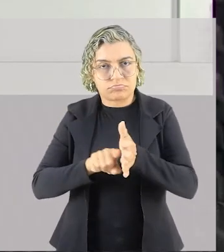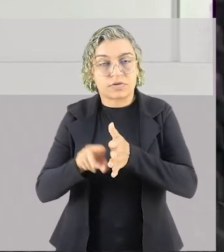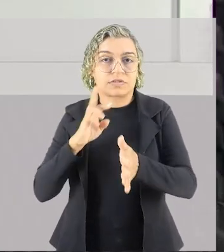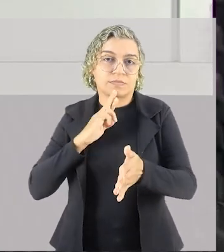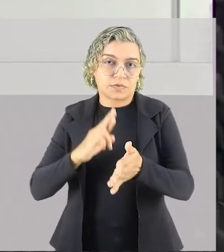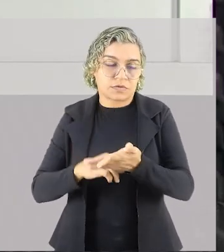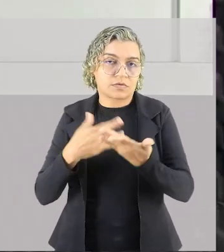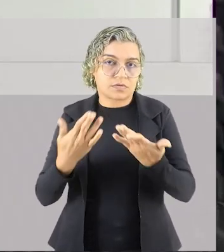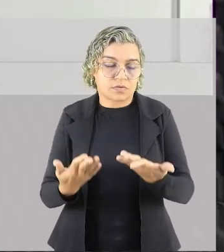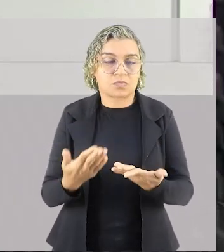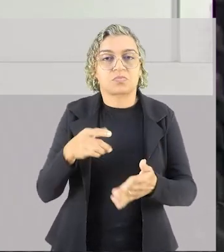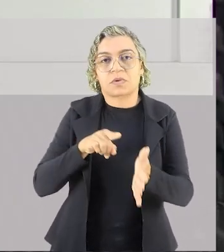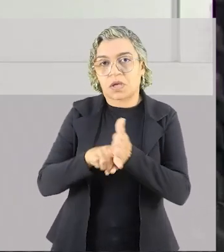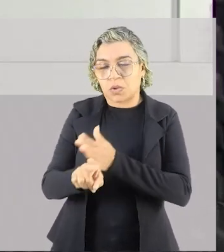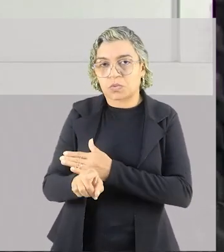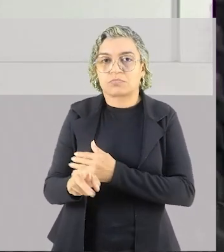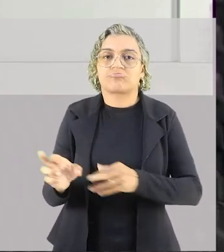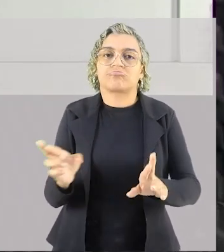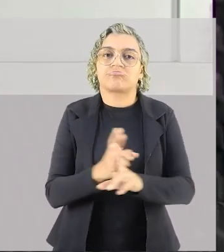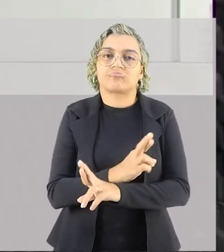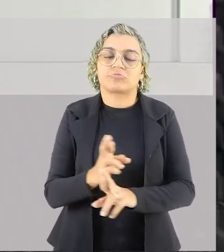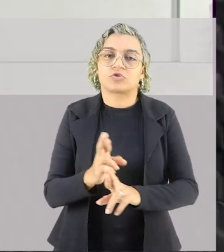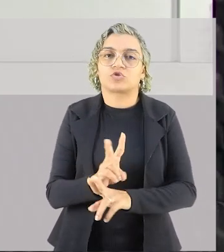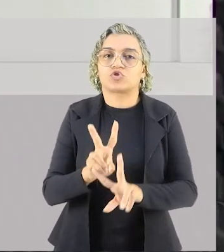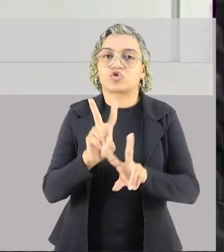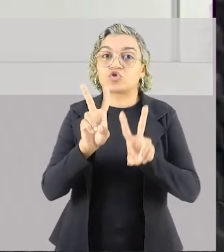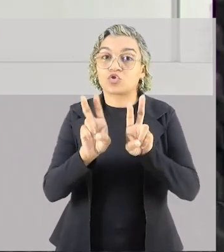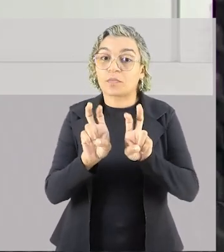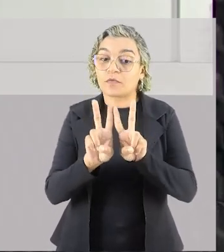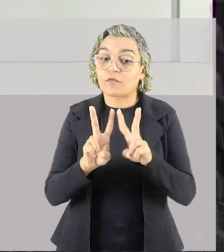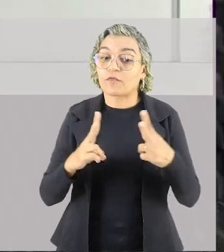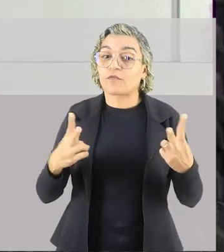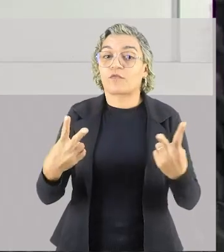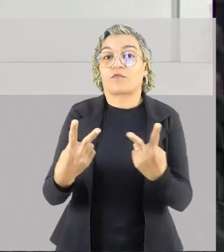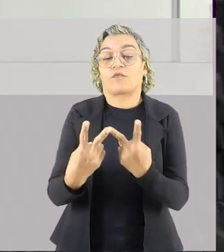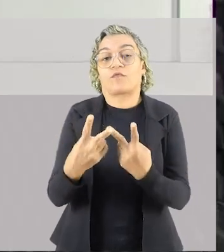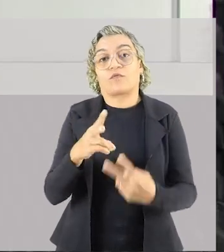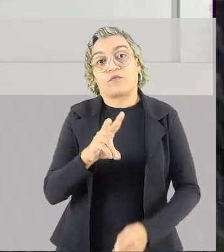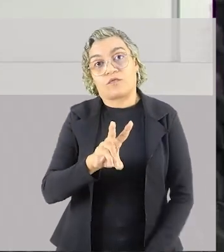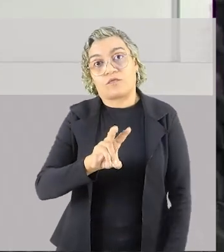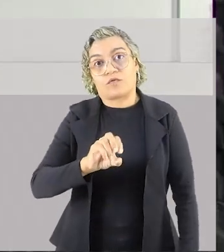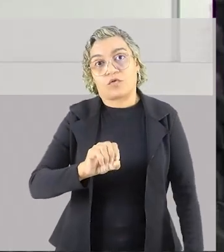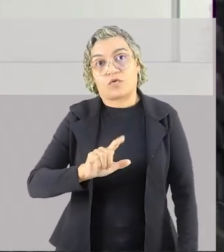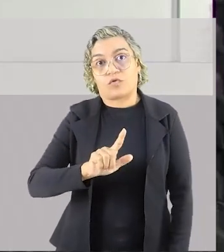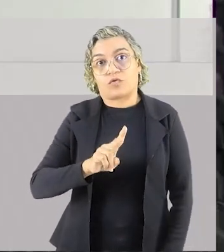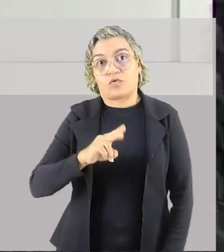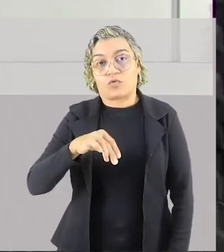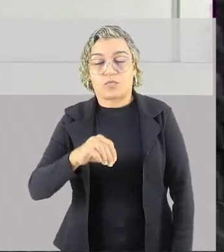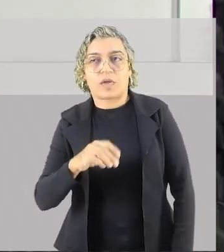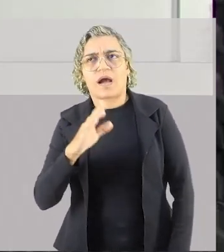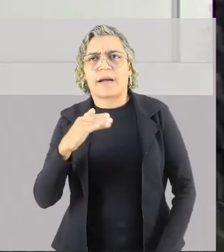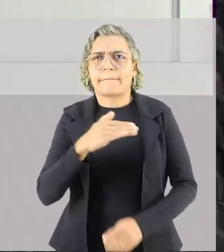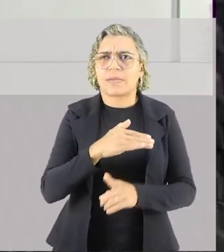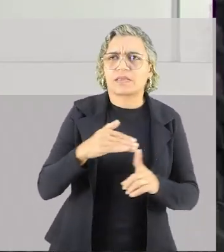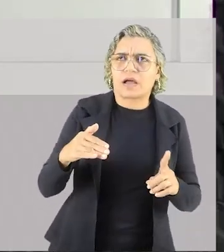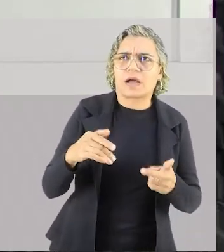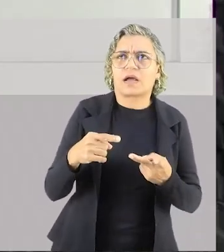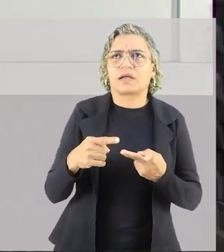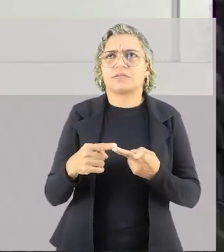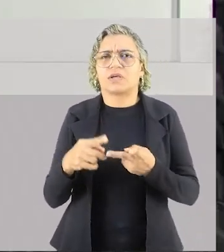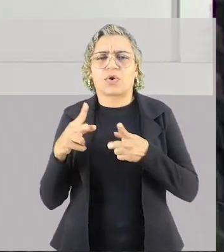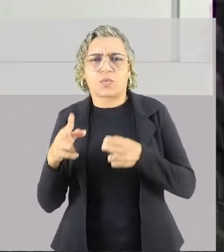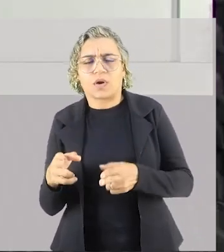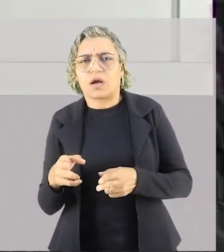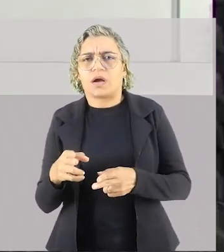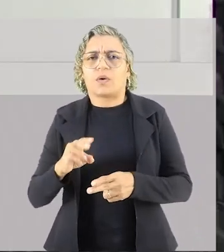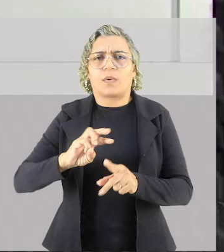ele relaciona volume, faz uma relação, esse volume aqui é a metade desse, é igual, é o triplo.